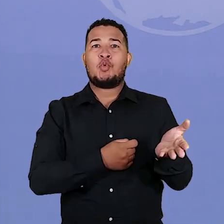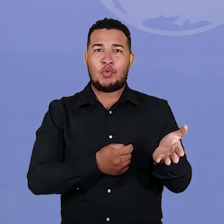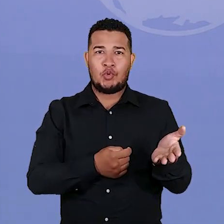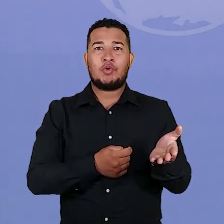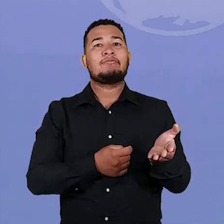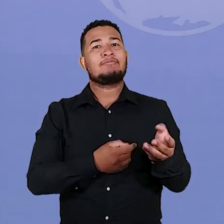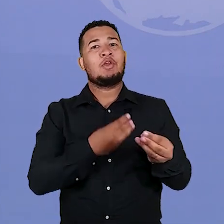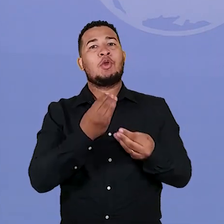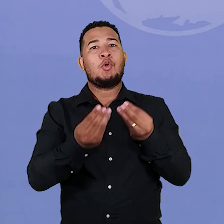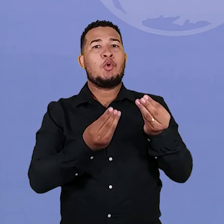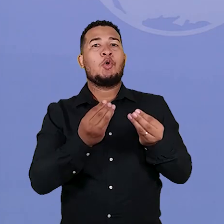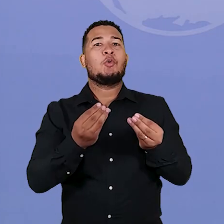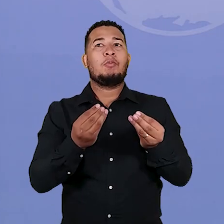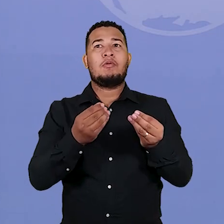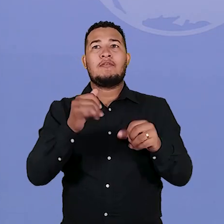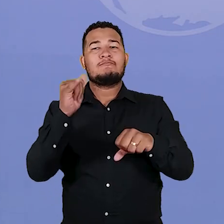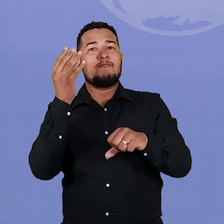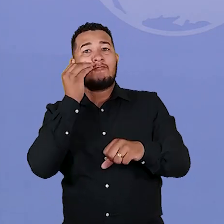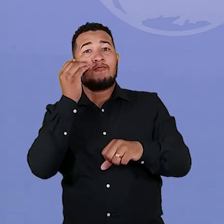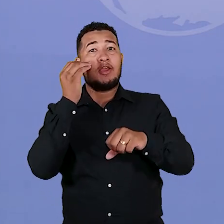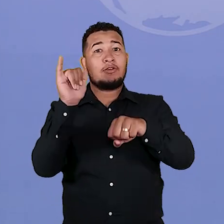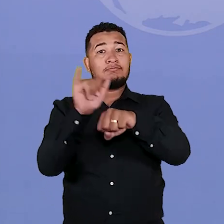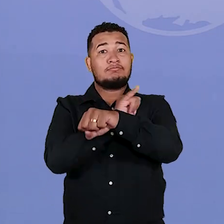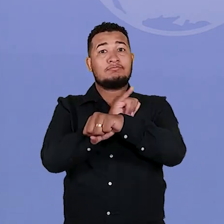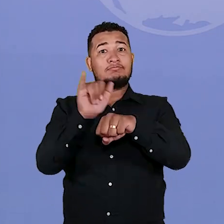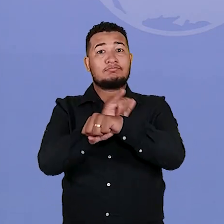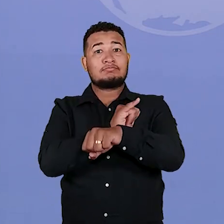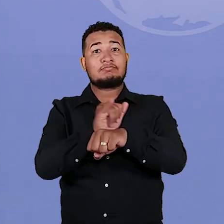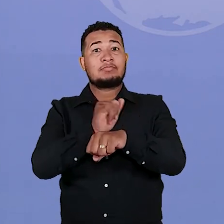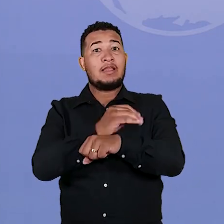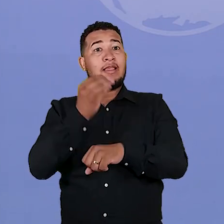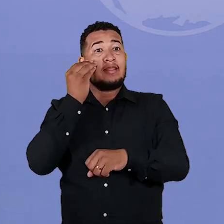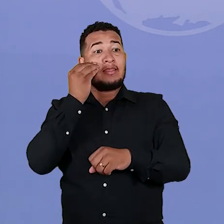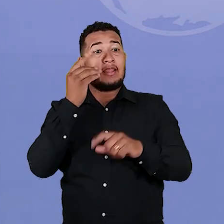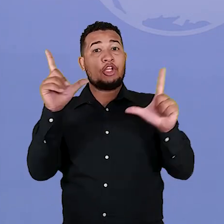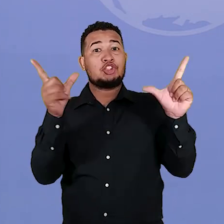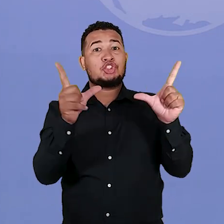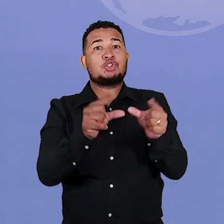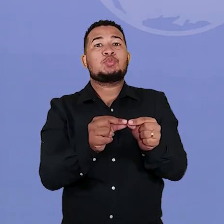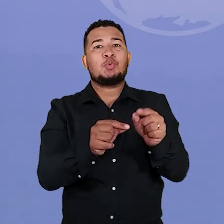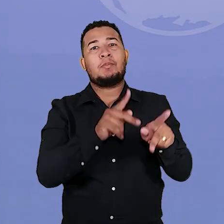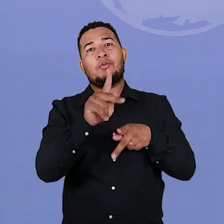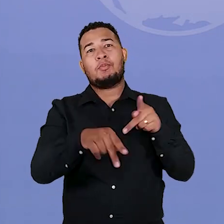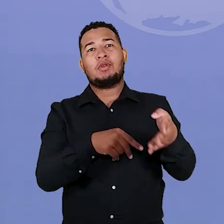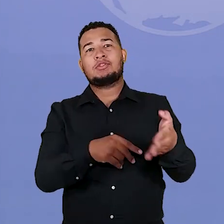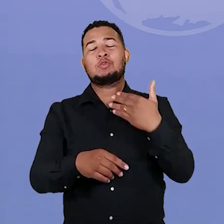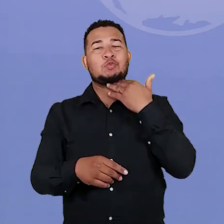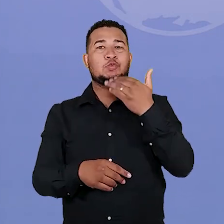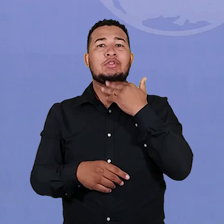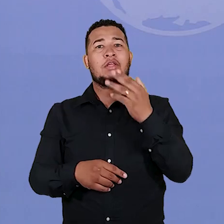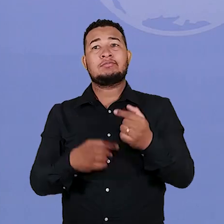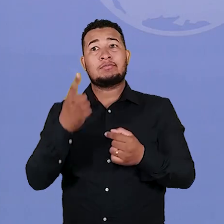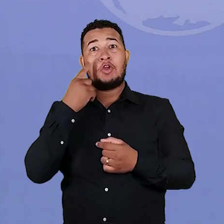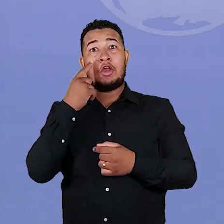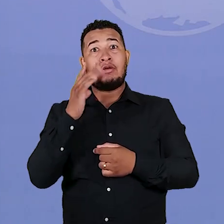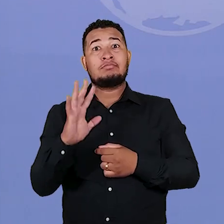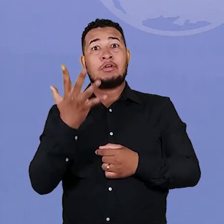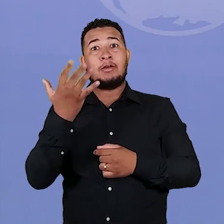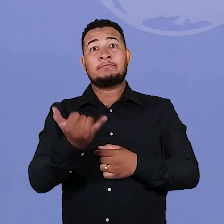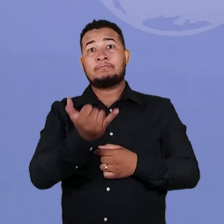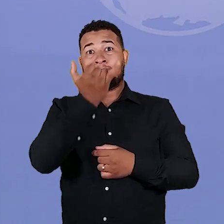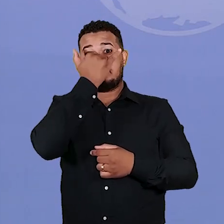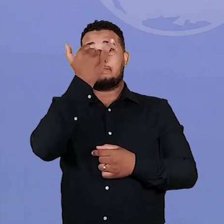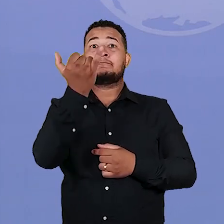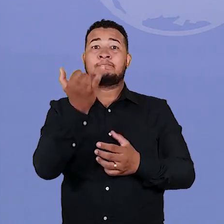gente não tem como, assim, ter maneiras de tentar diminuir essa